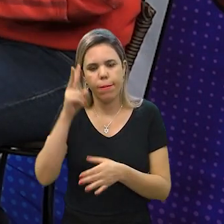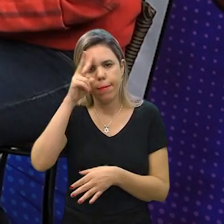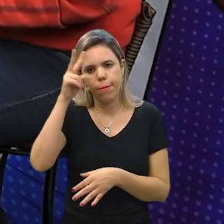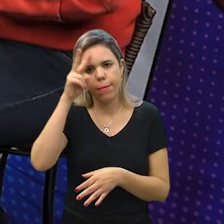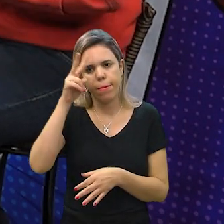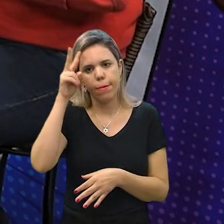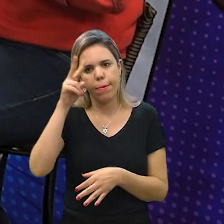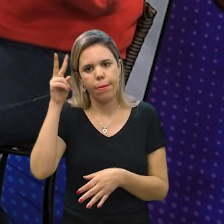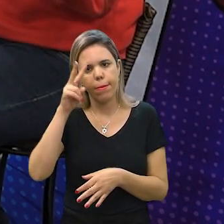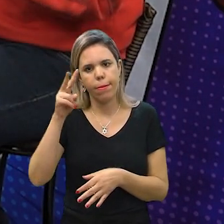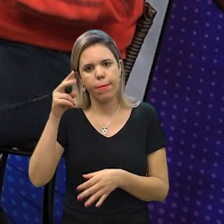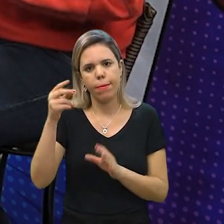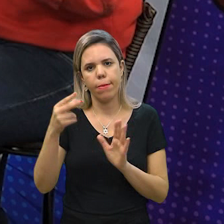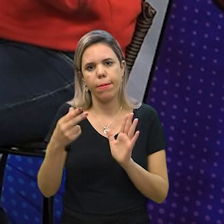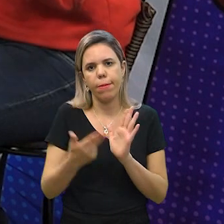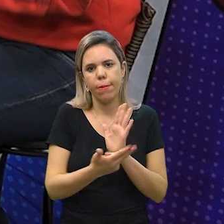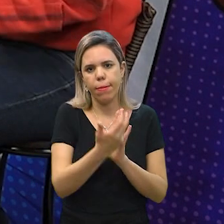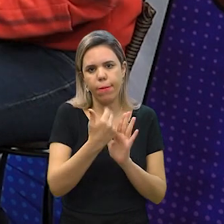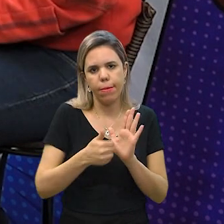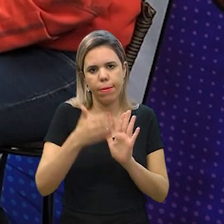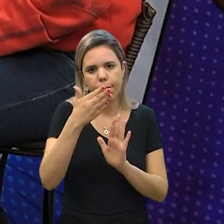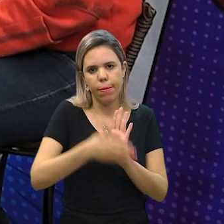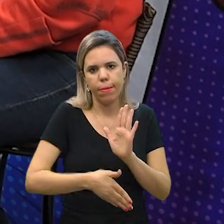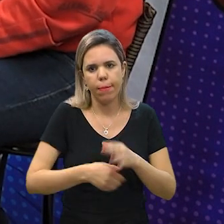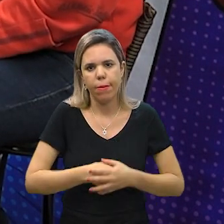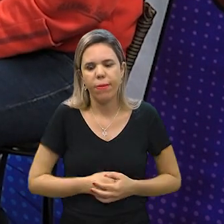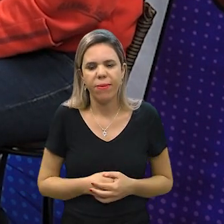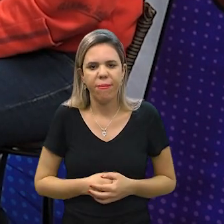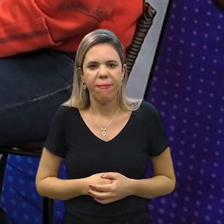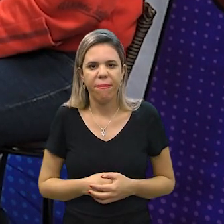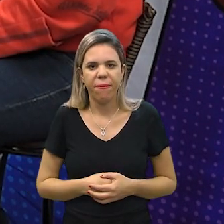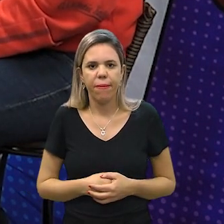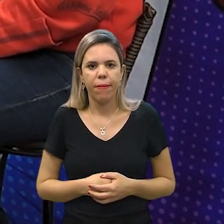na história, na ilustração, na capa.